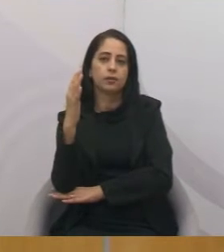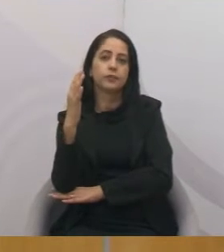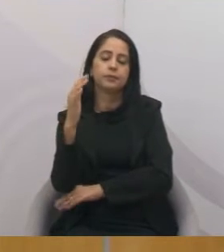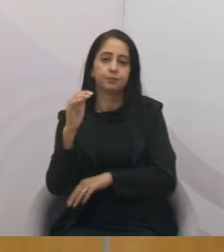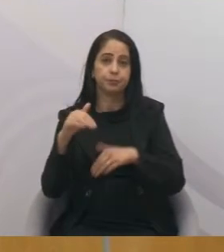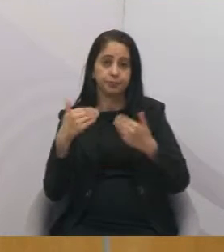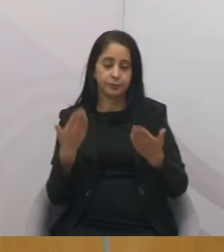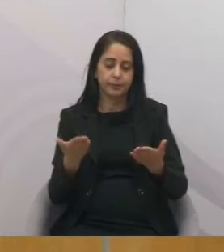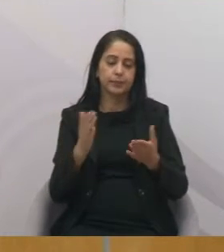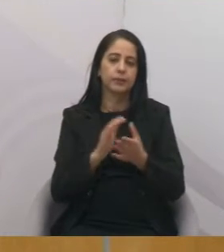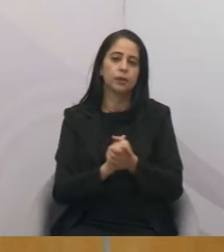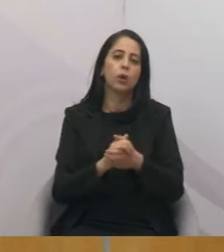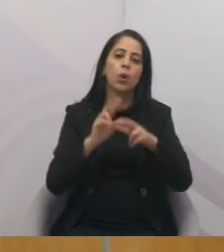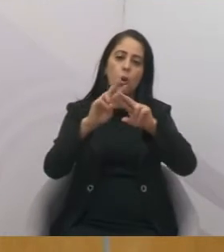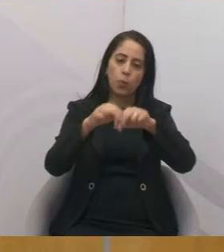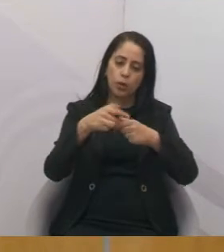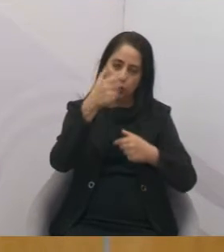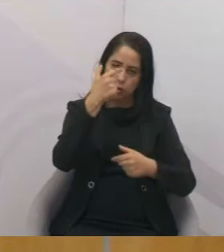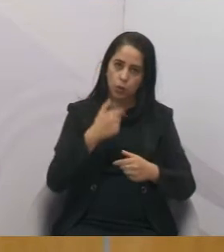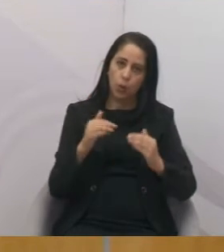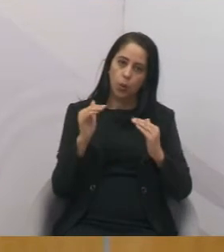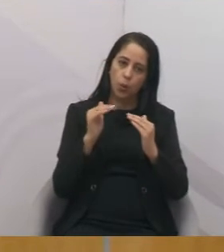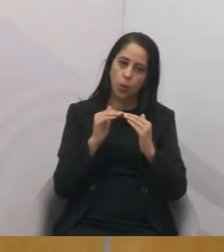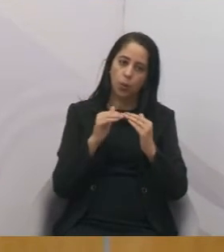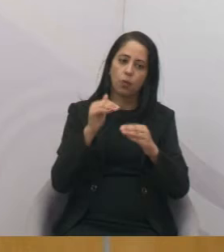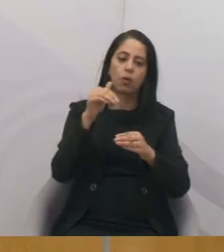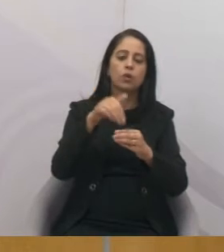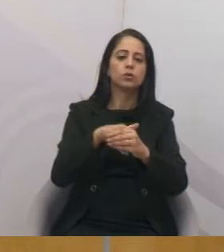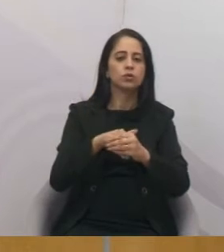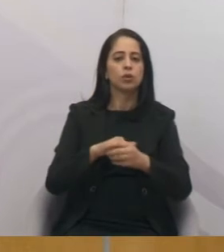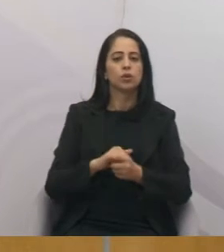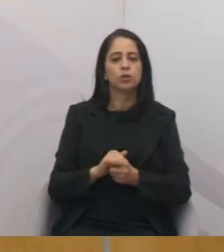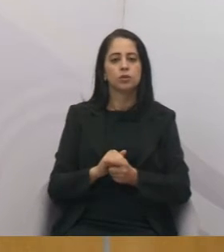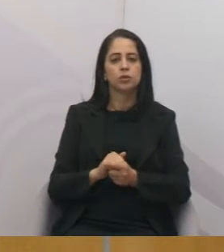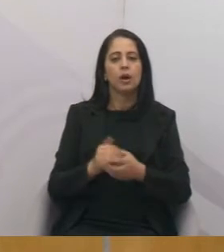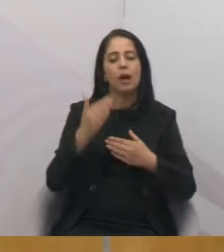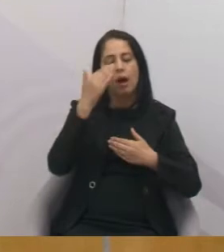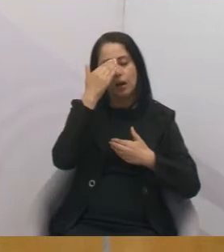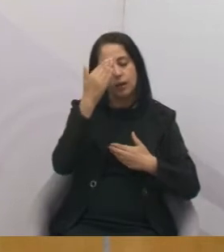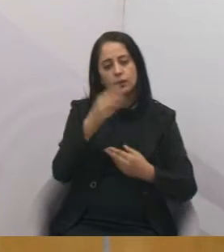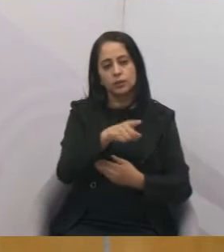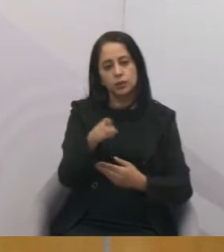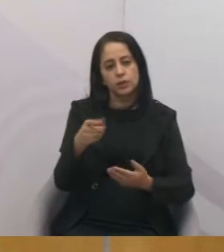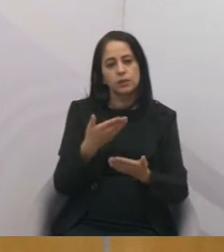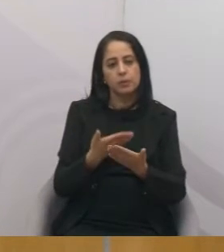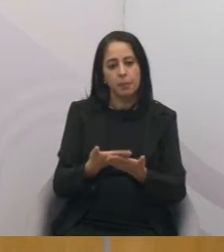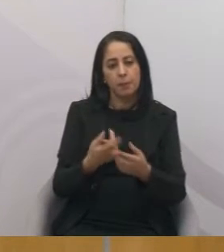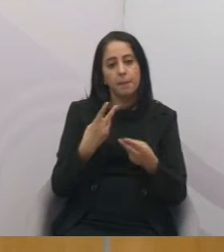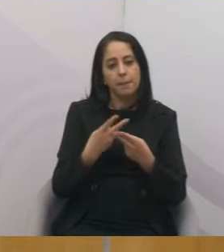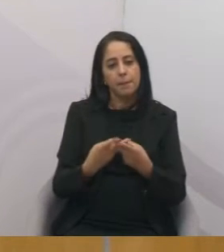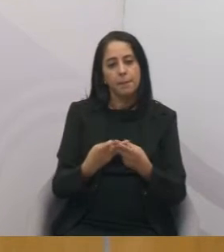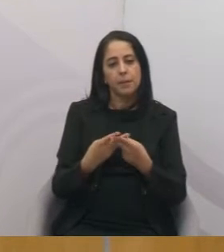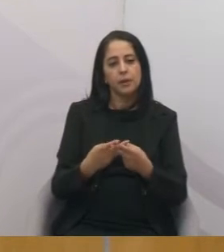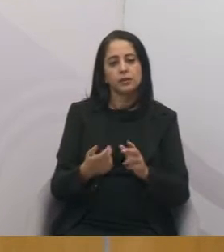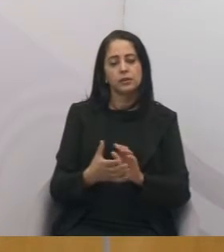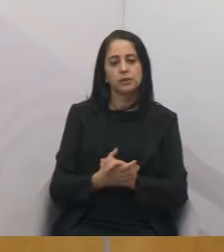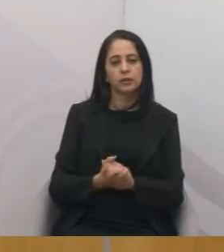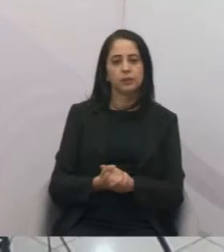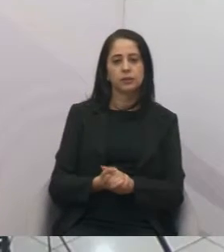futuras gerações. Por isso que eu sou favorável e agradeço mais uma vez a paciência aqui de todos vocês. Muito obrigado.